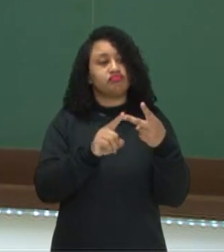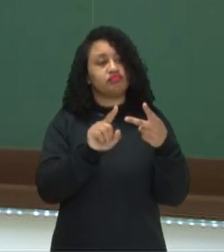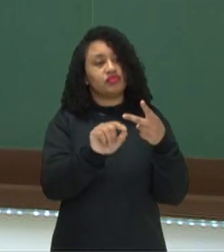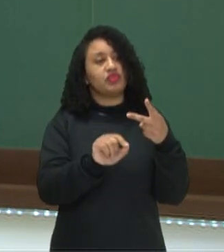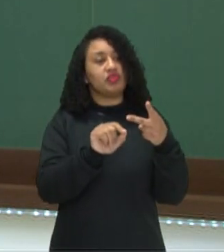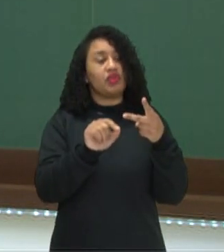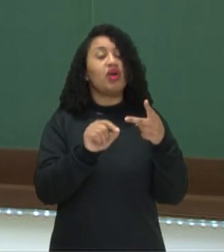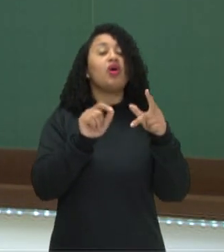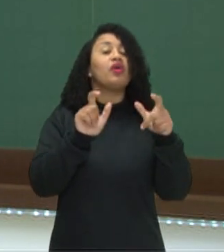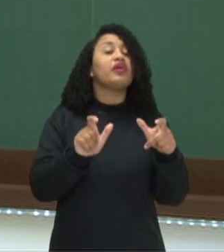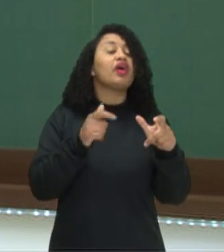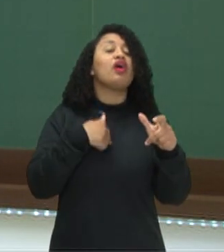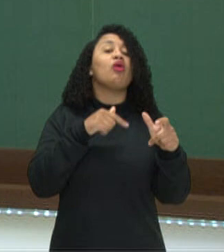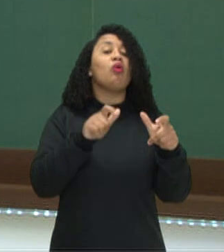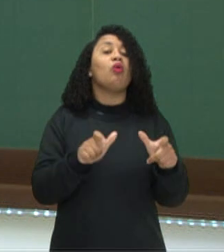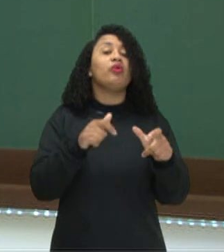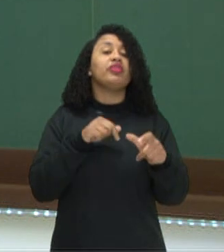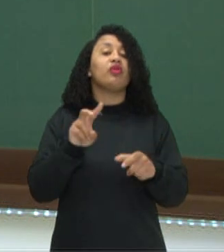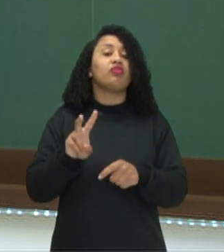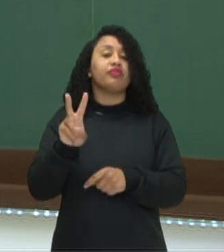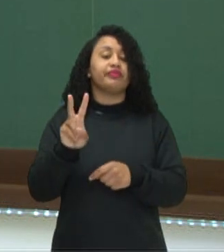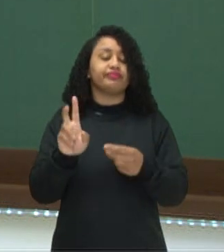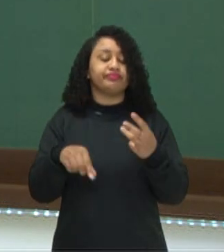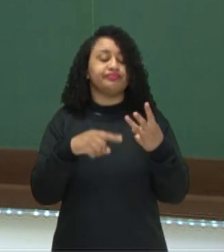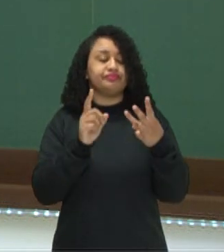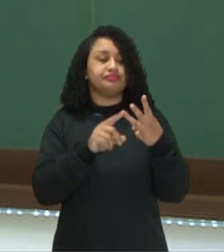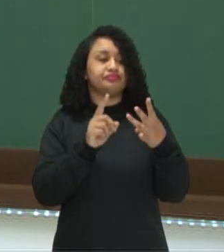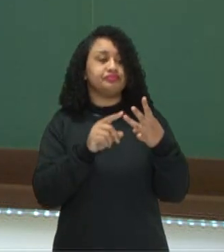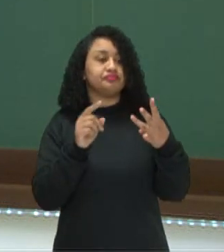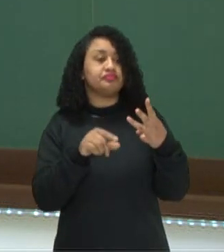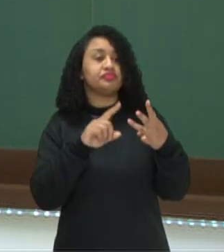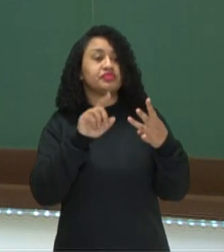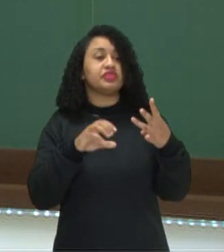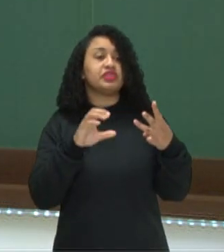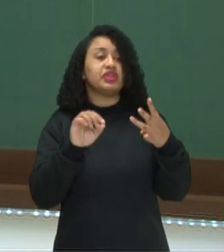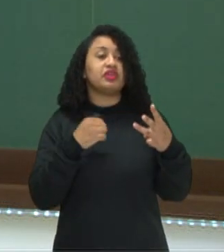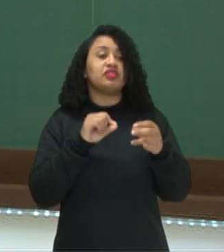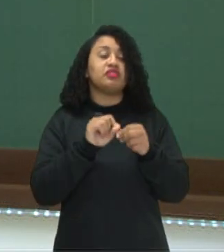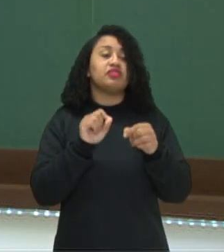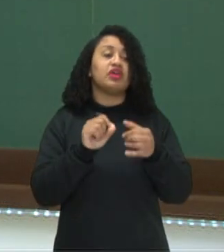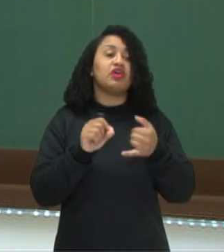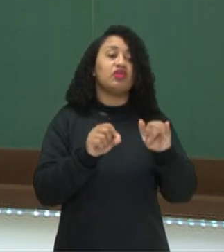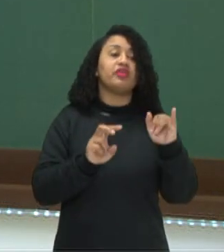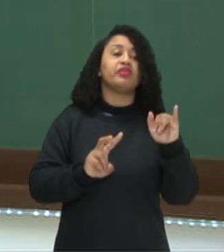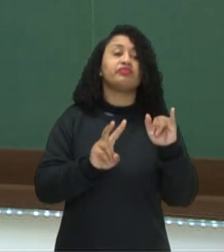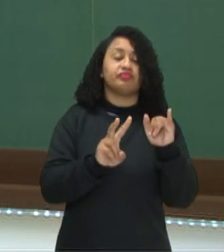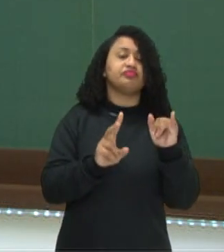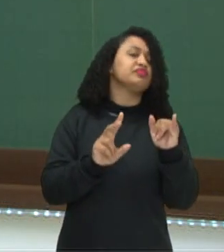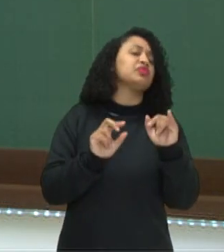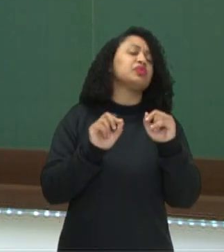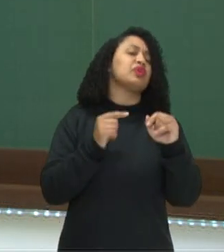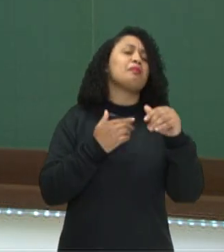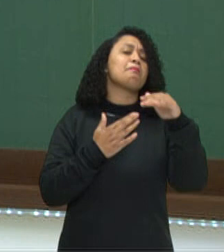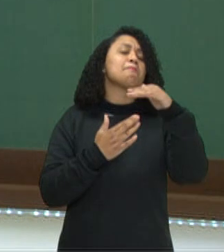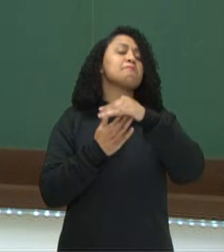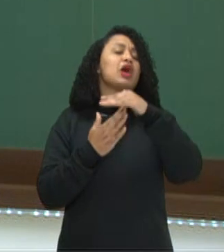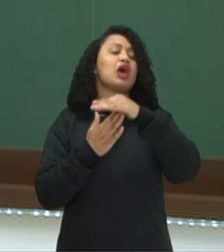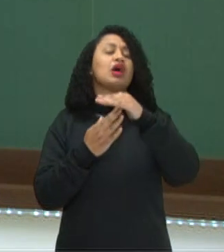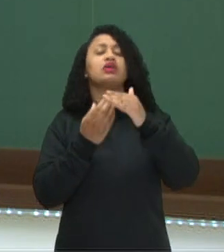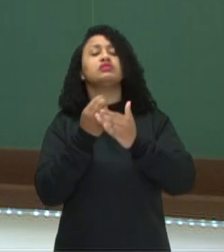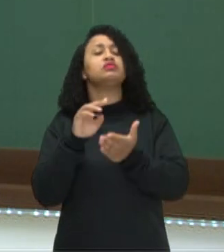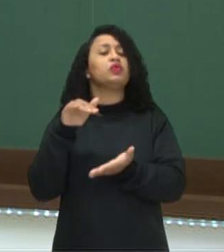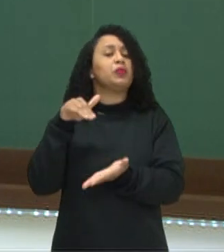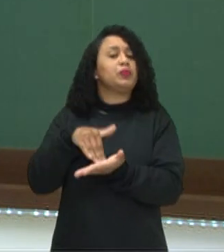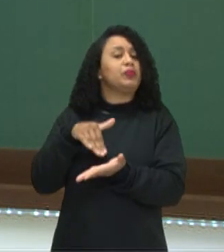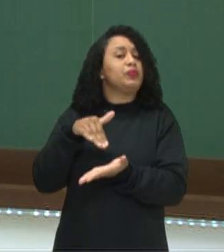as coordenadas do vértice e depois fazer a classificação do y vértice, classificar se a parábola assume